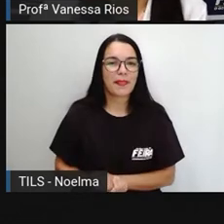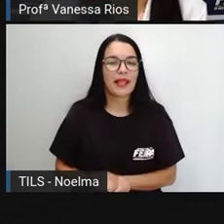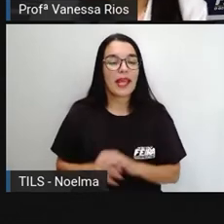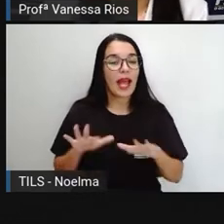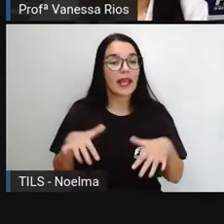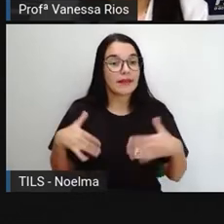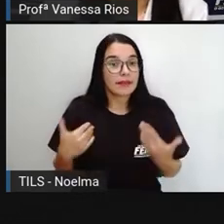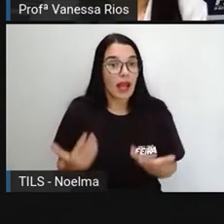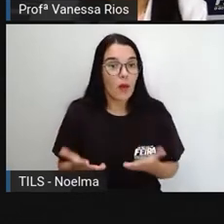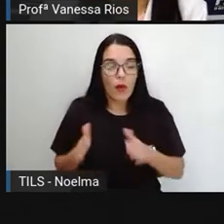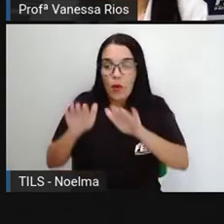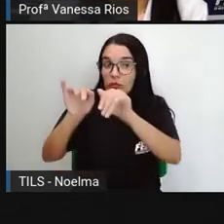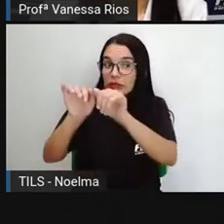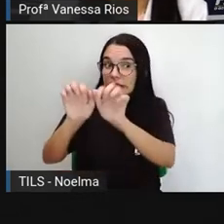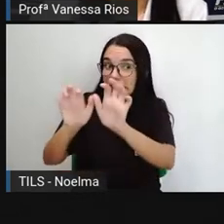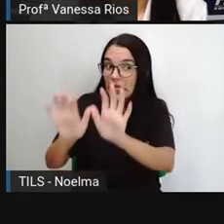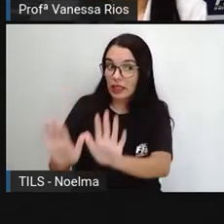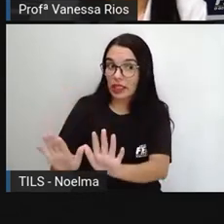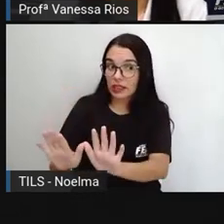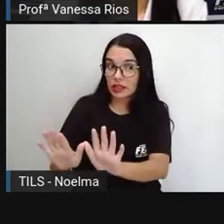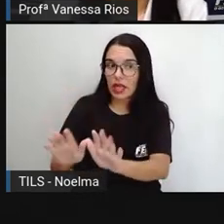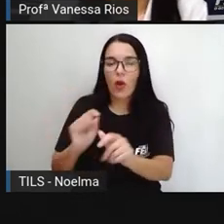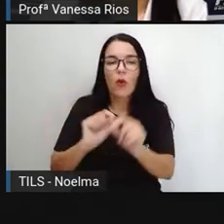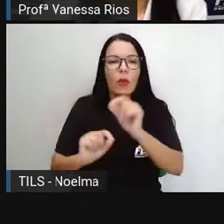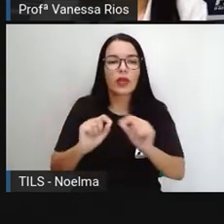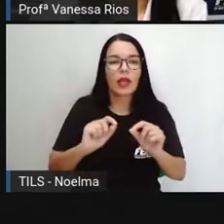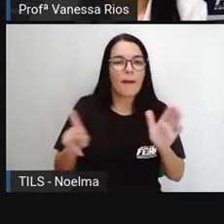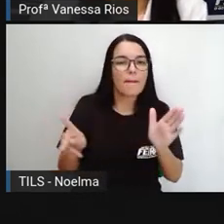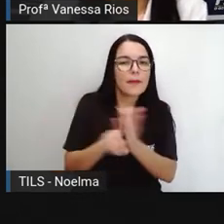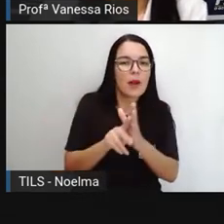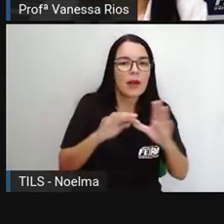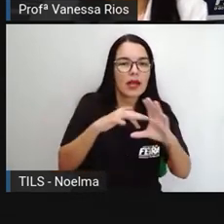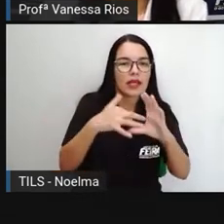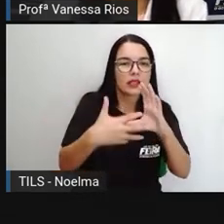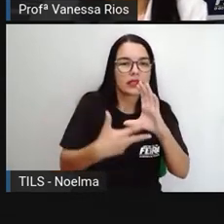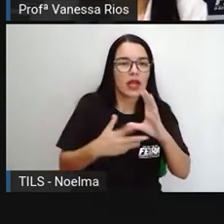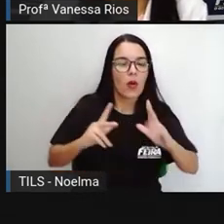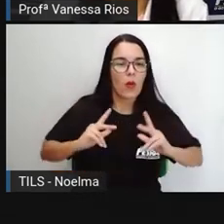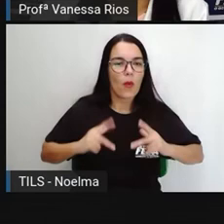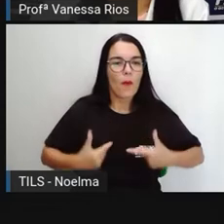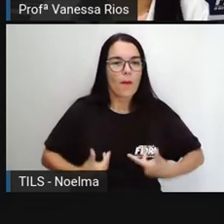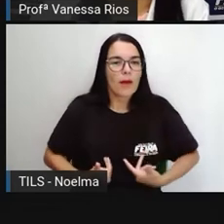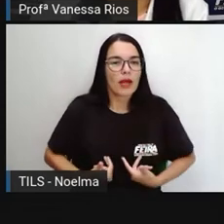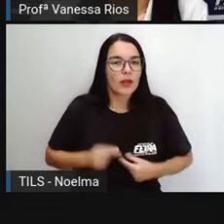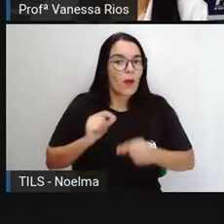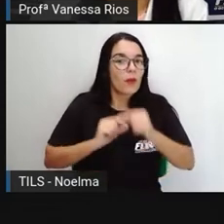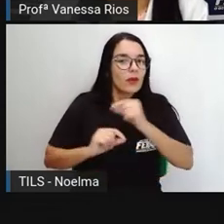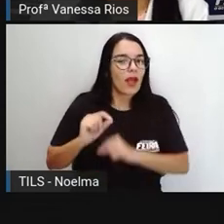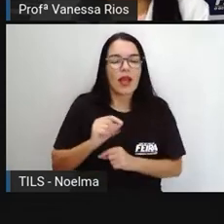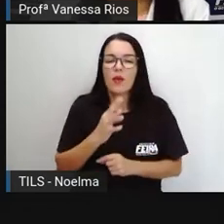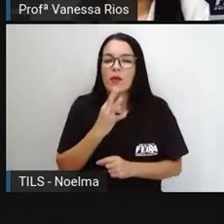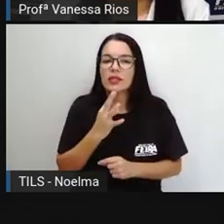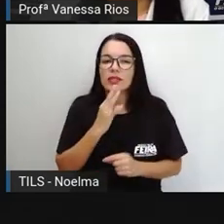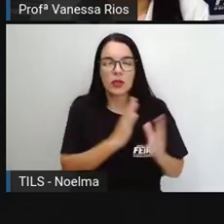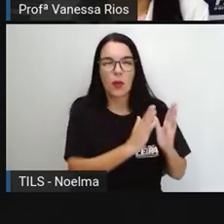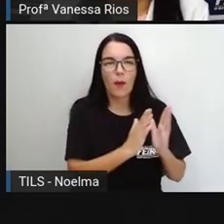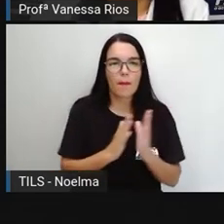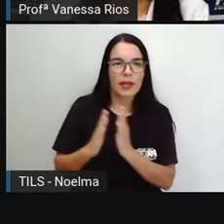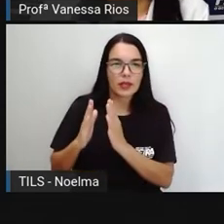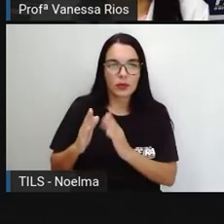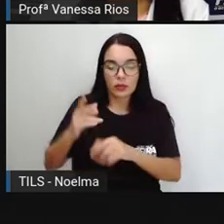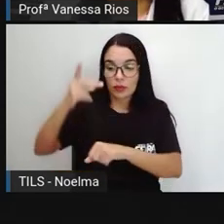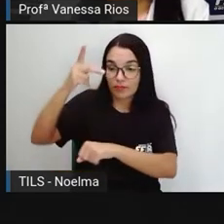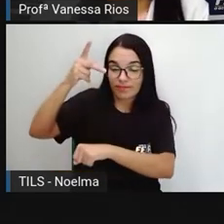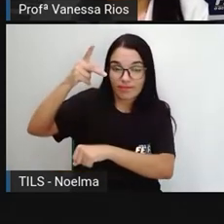E aí o sedentarismo caracterizou o ser humano a partir do período pré-histórico conhecido como